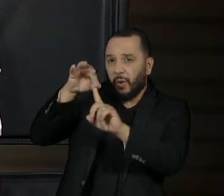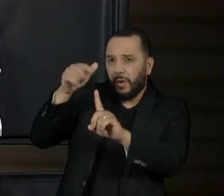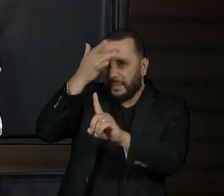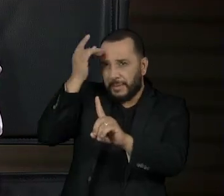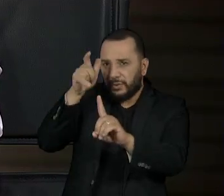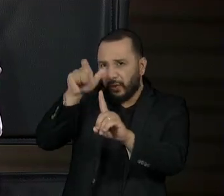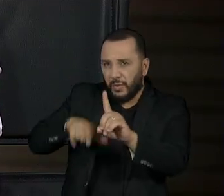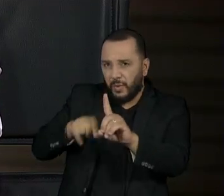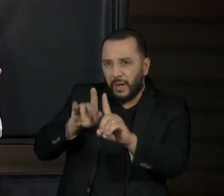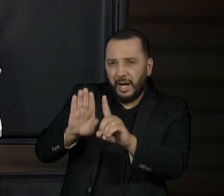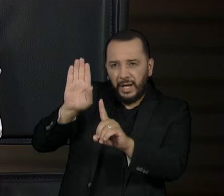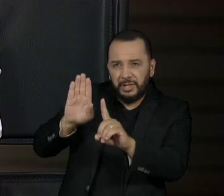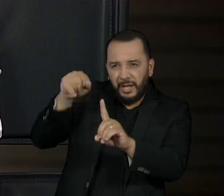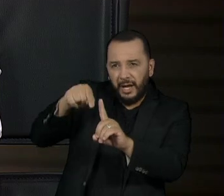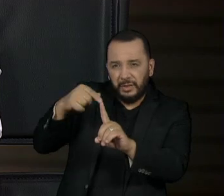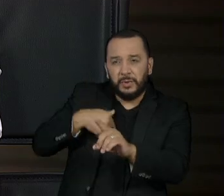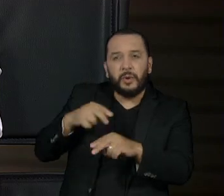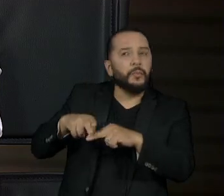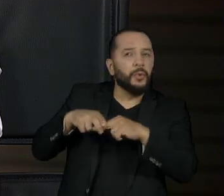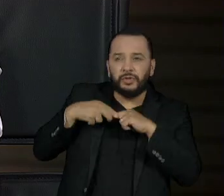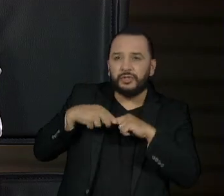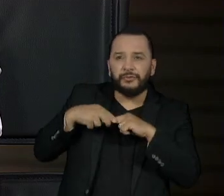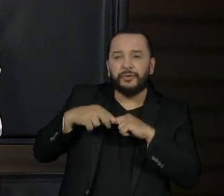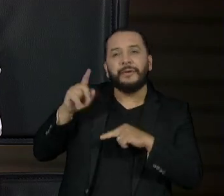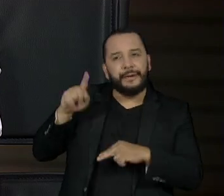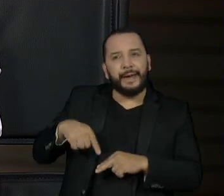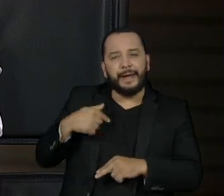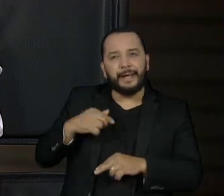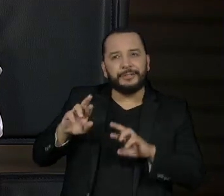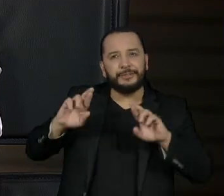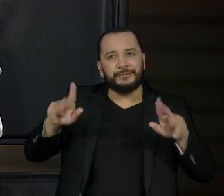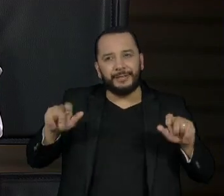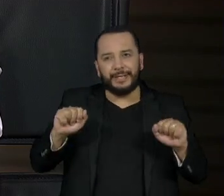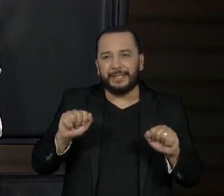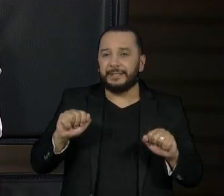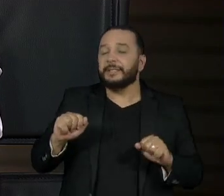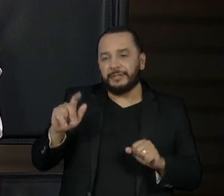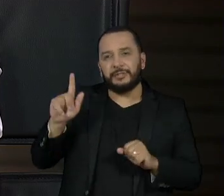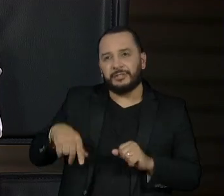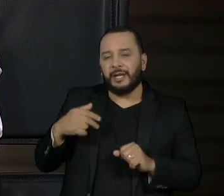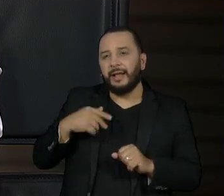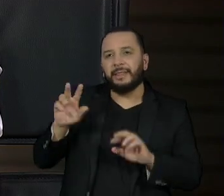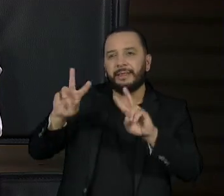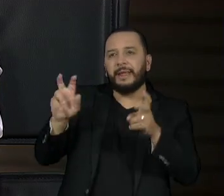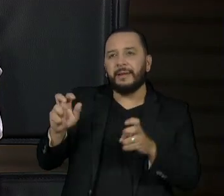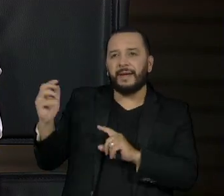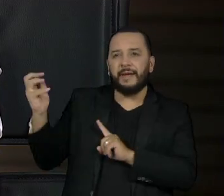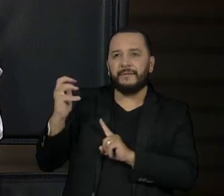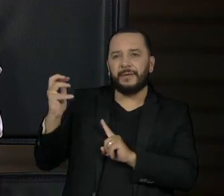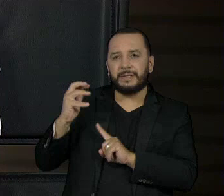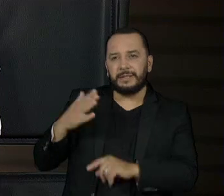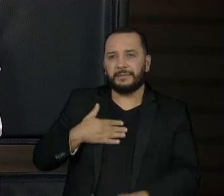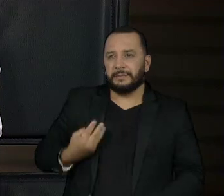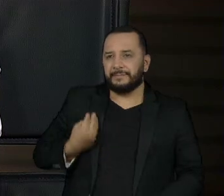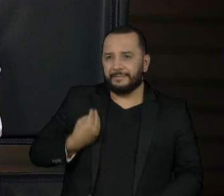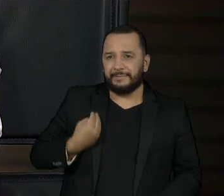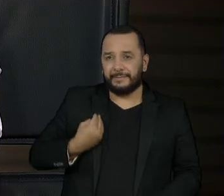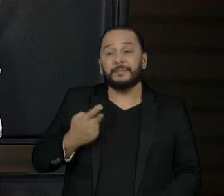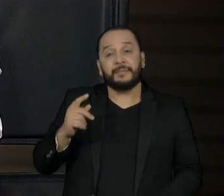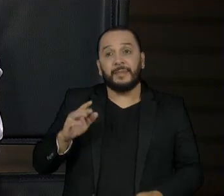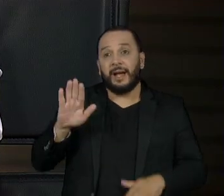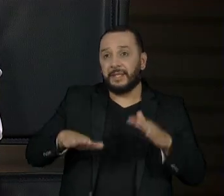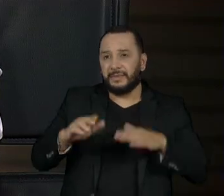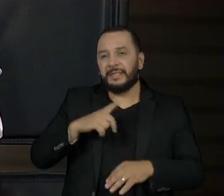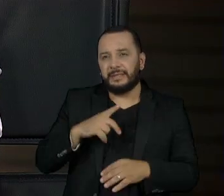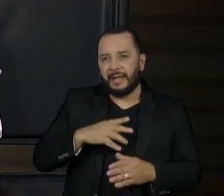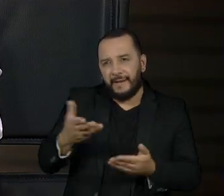candidata são muito distintos, né? São questões muito cotidianas que influenciam e há uma relação quase que pessoal, às vezes, com